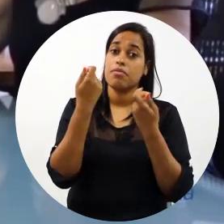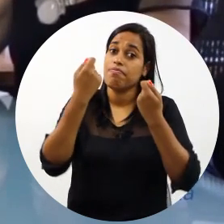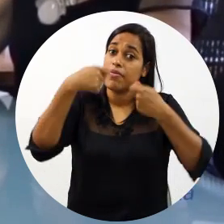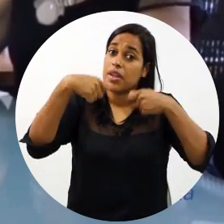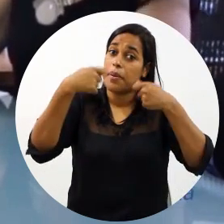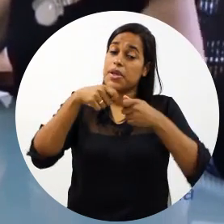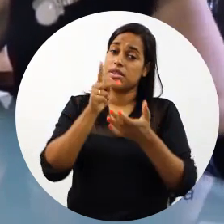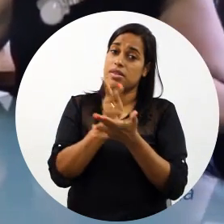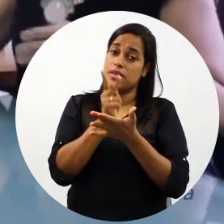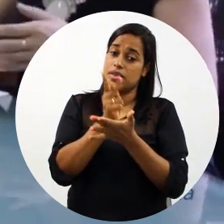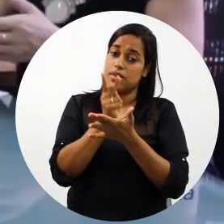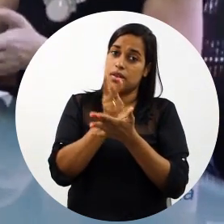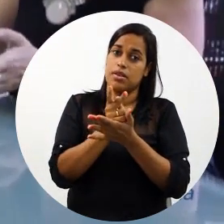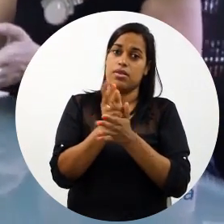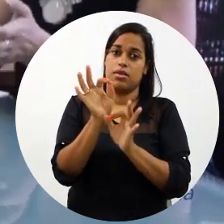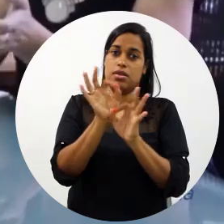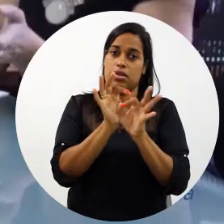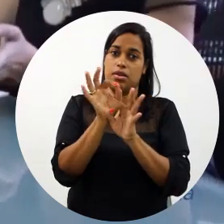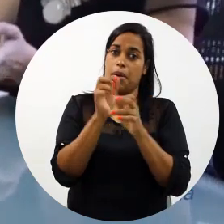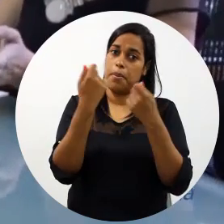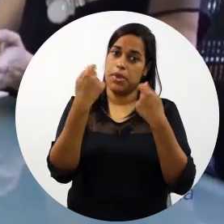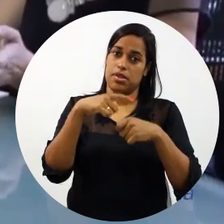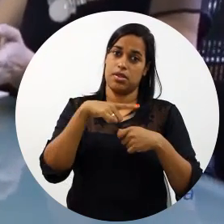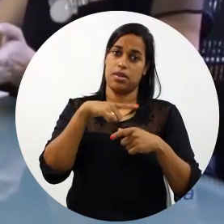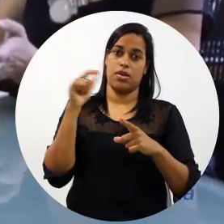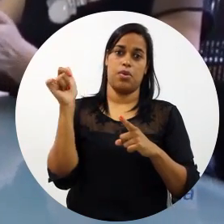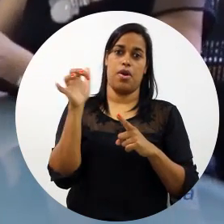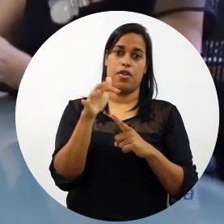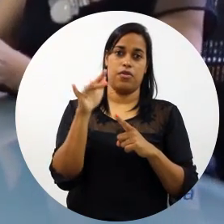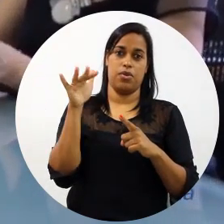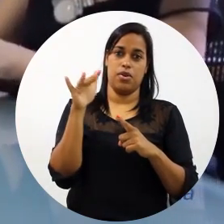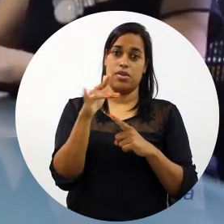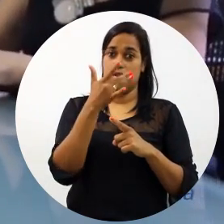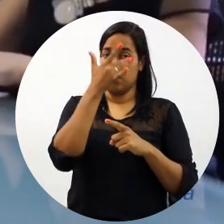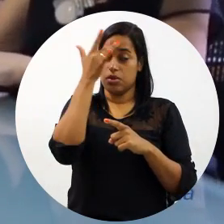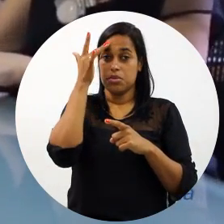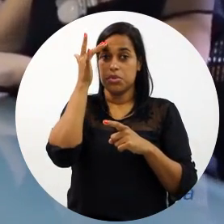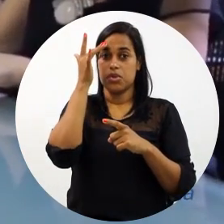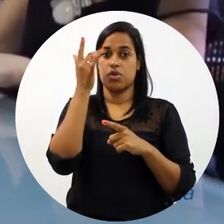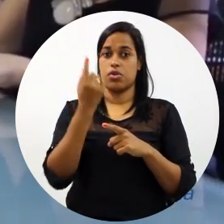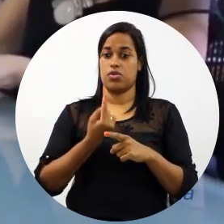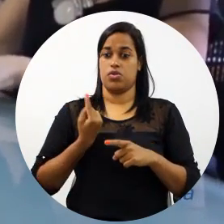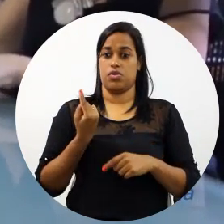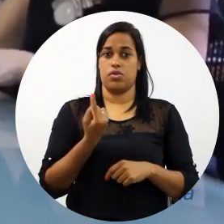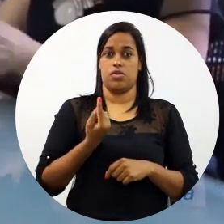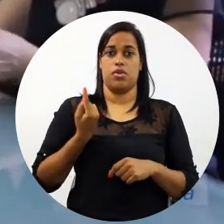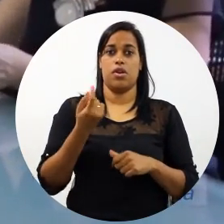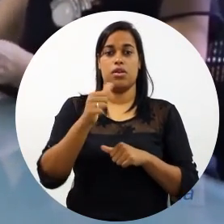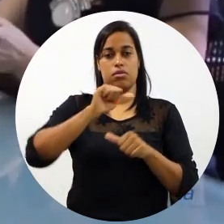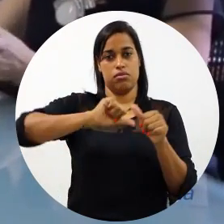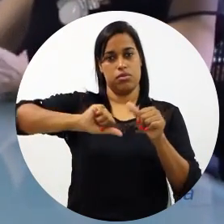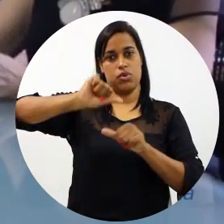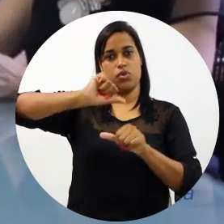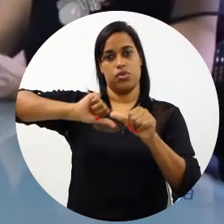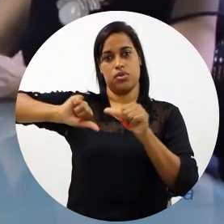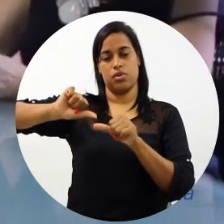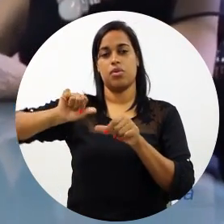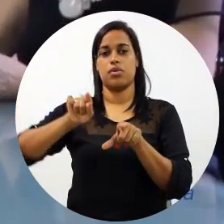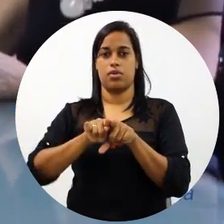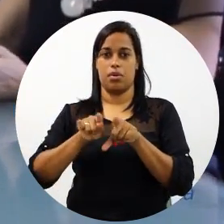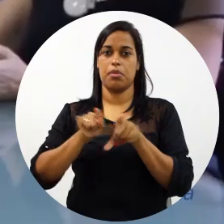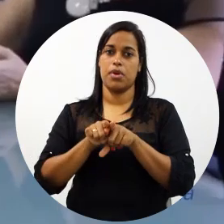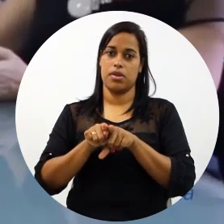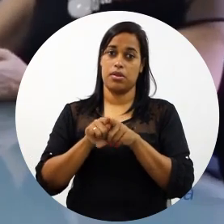preciso que seja feito desse jeito. Tem que ter uma influência. E as pessoas, elas não são imutáveis. Elas mudam, elas se